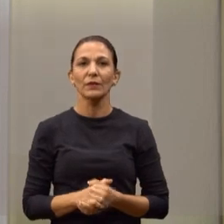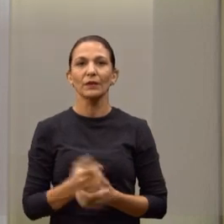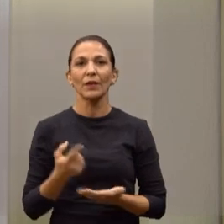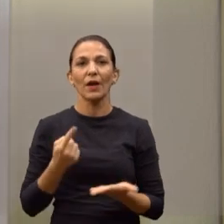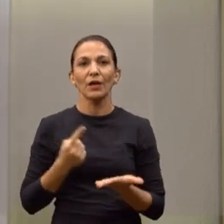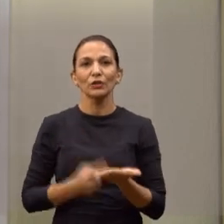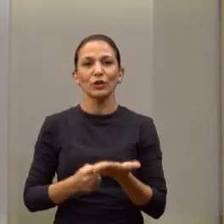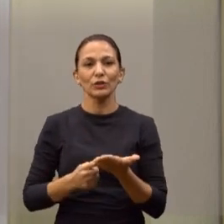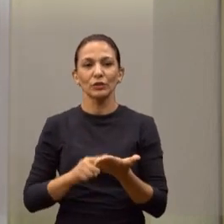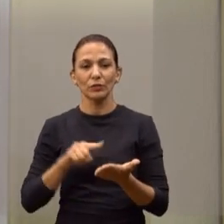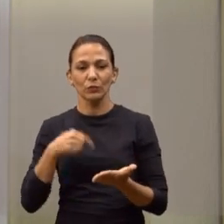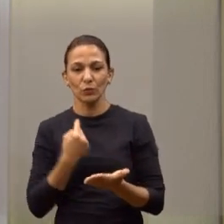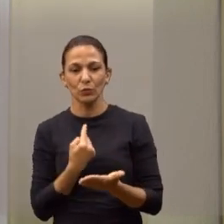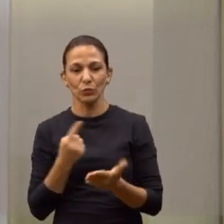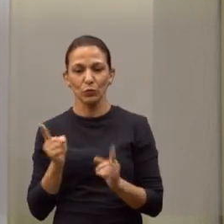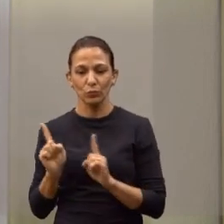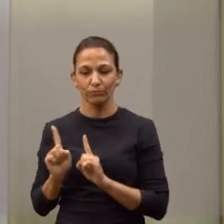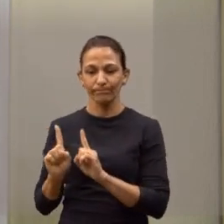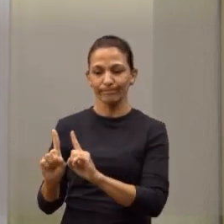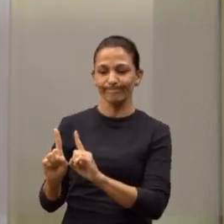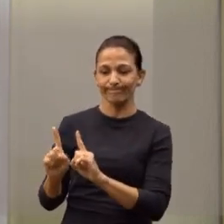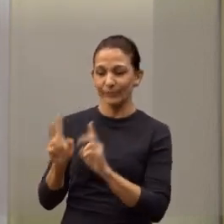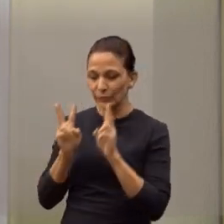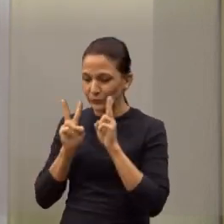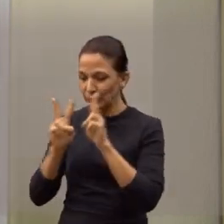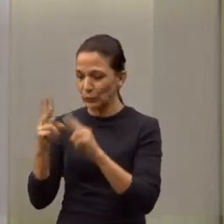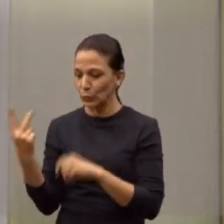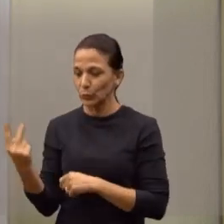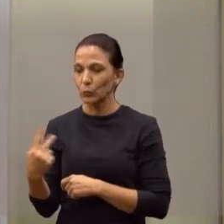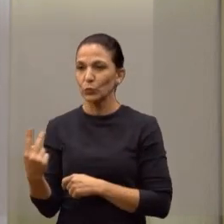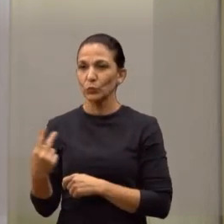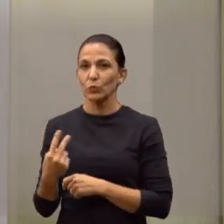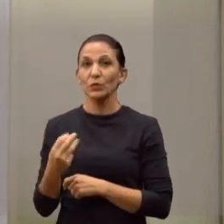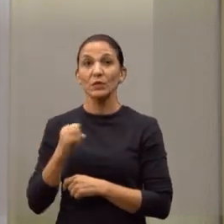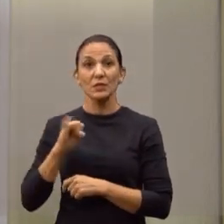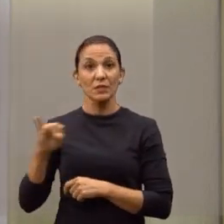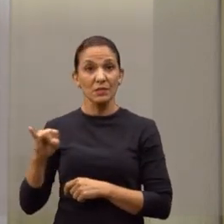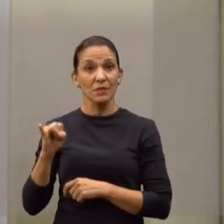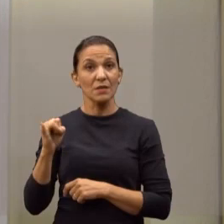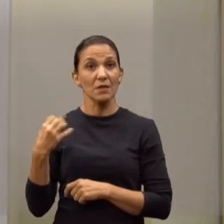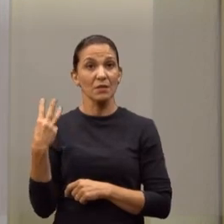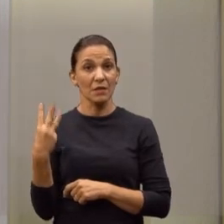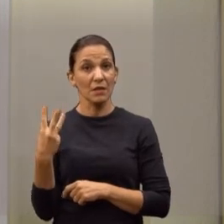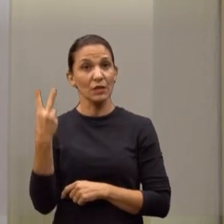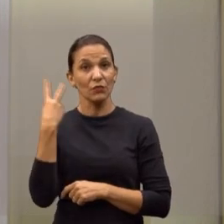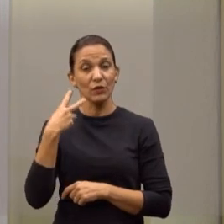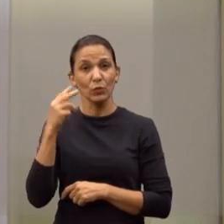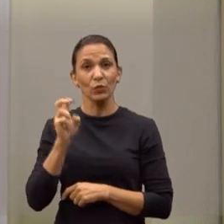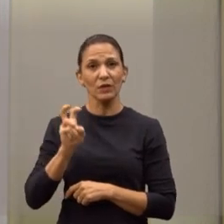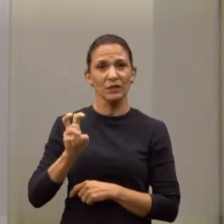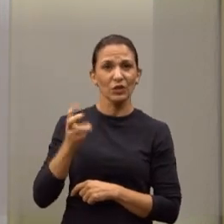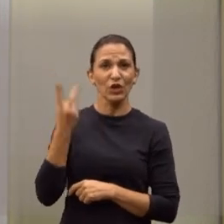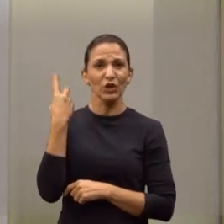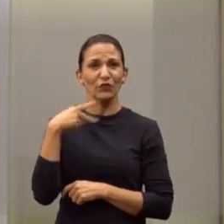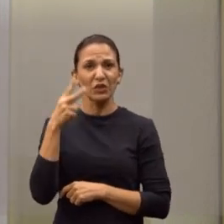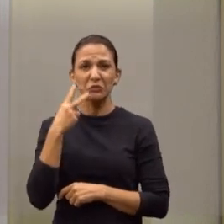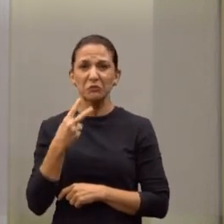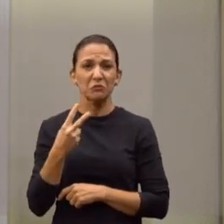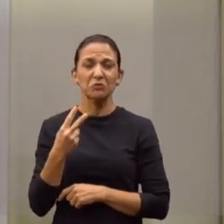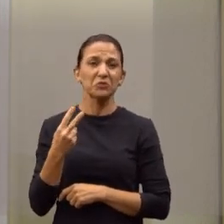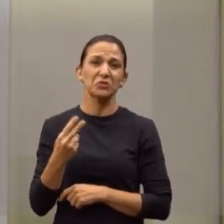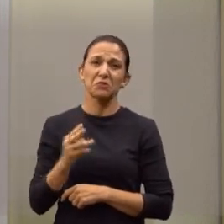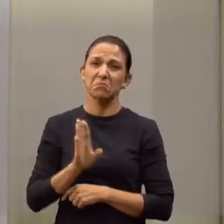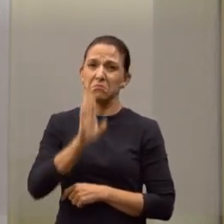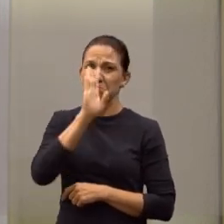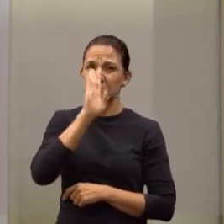mas nós conseguimos lá no encontro lá e com certeza tivesse três vereadores quatro vereadores cinco vereadores não tem